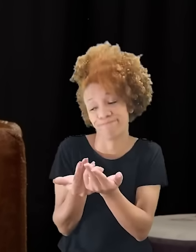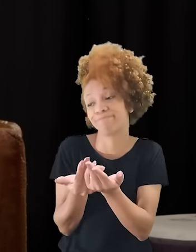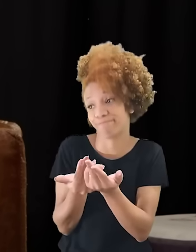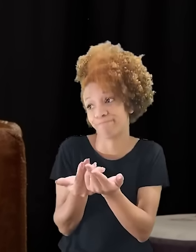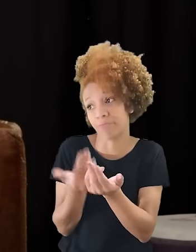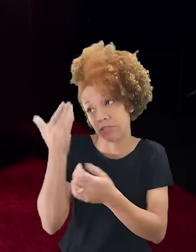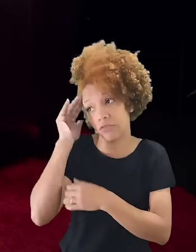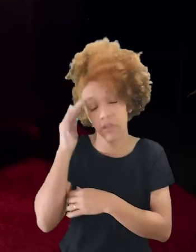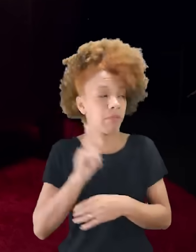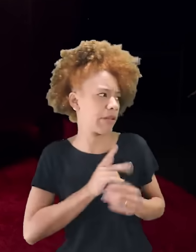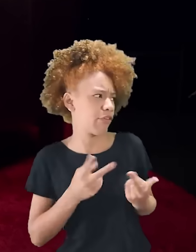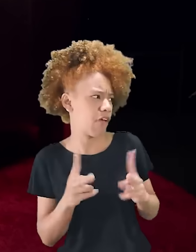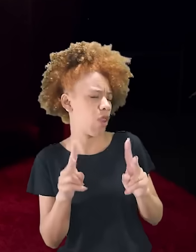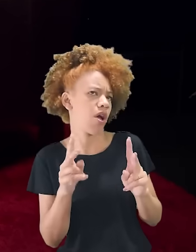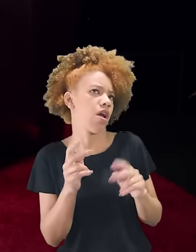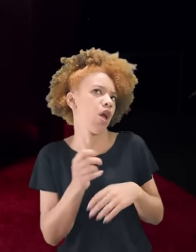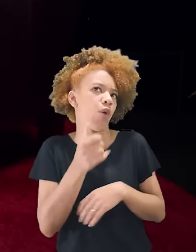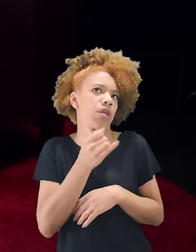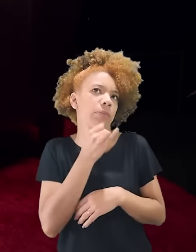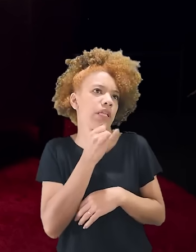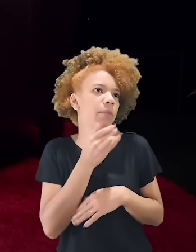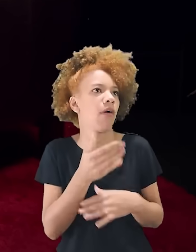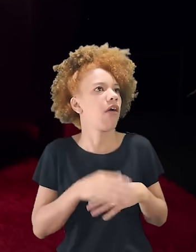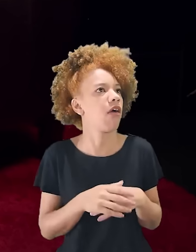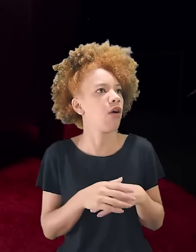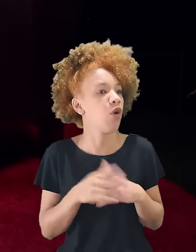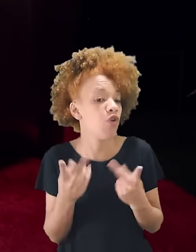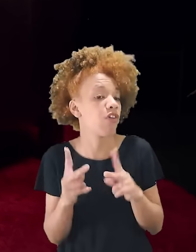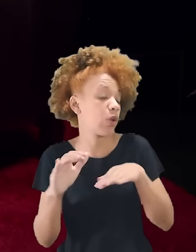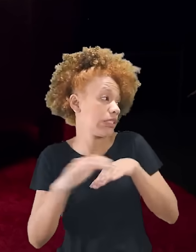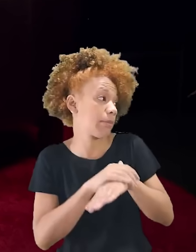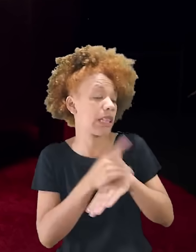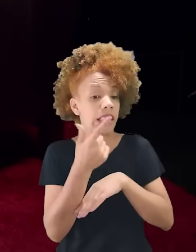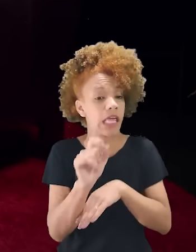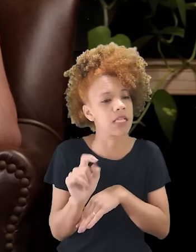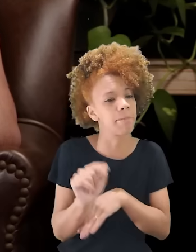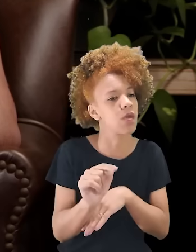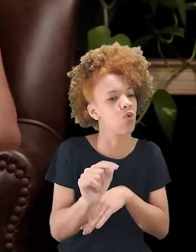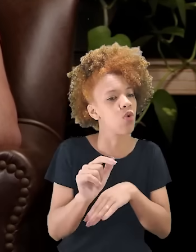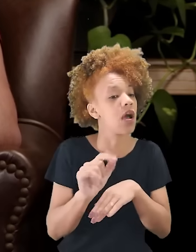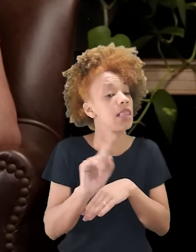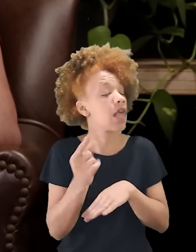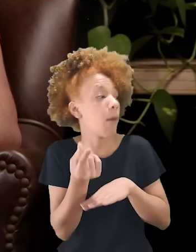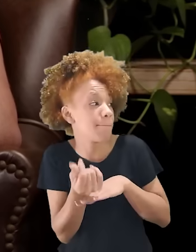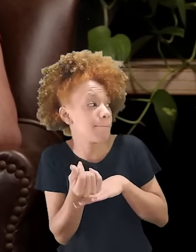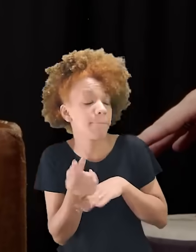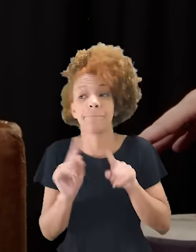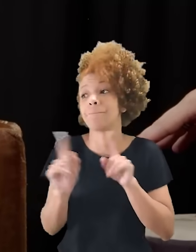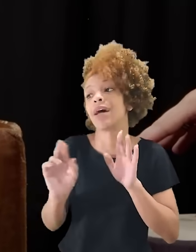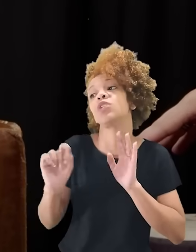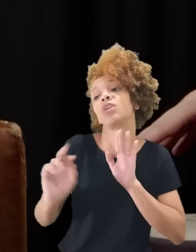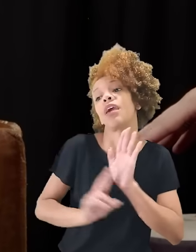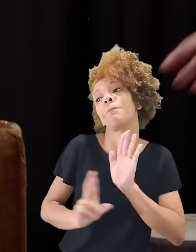entendeu tem um valor é quase como é quase como se eu colocasse o valor do sapato R 10.000 não pelo que ele custa pelo que ele